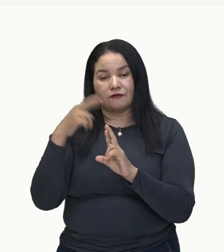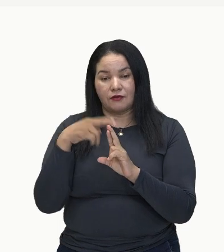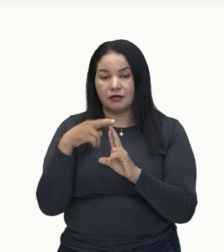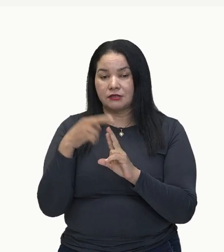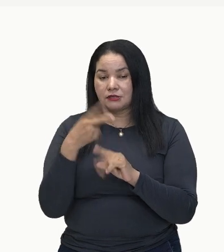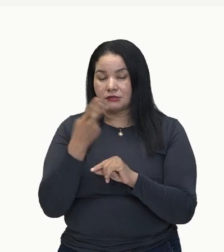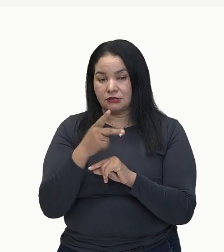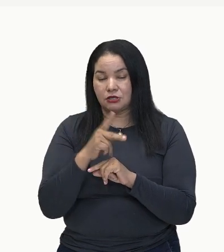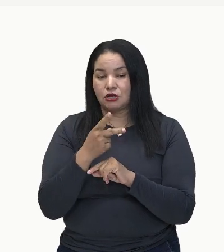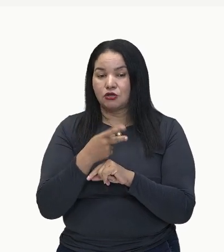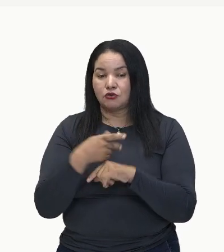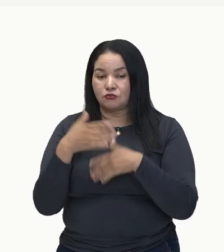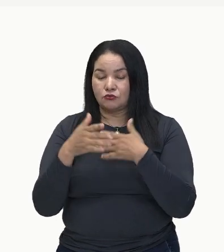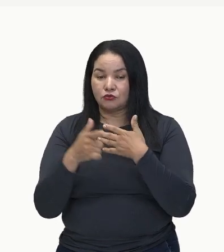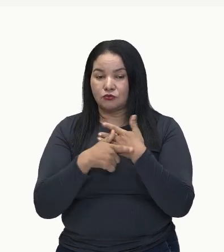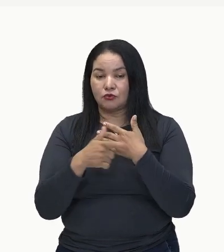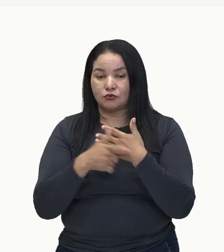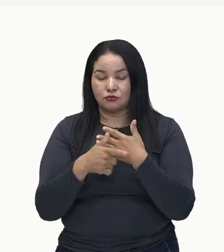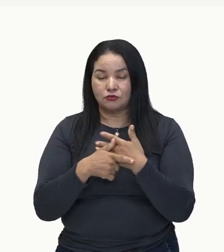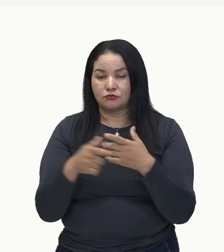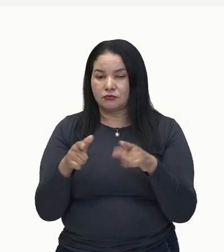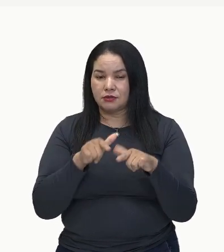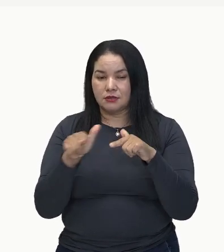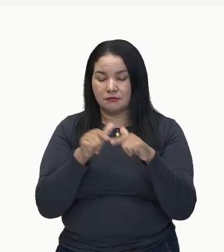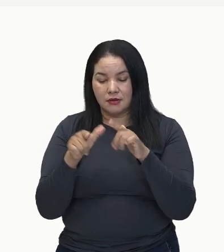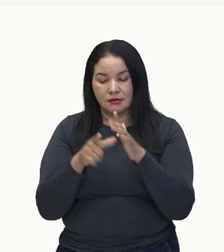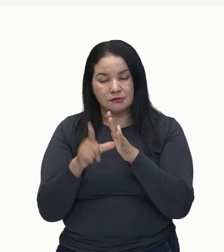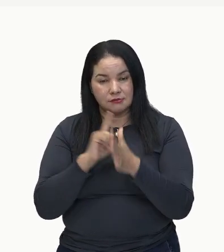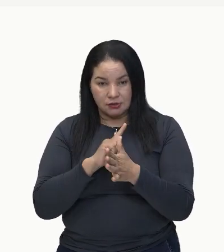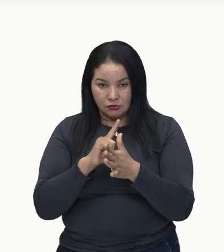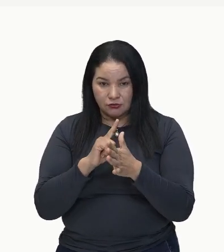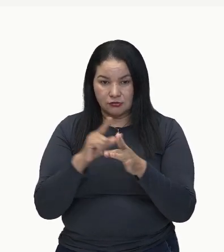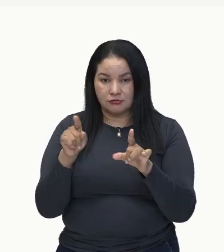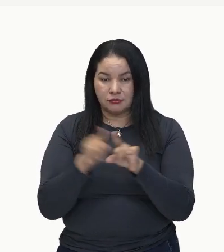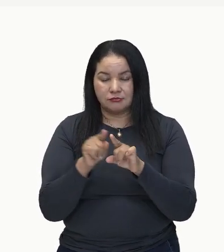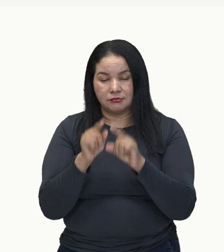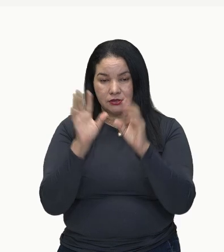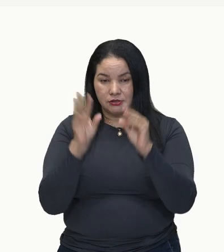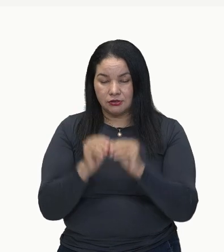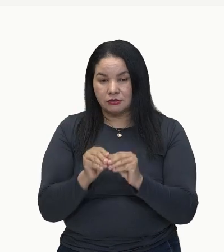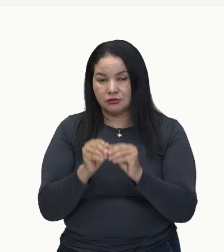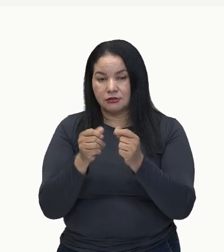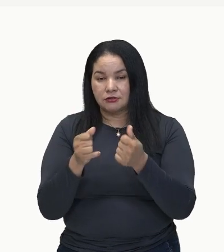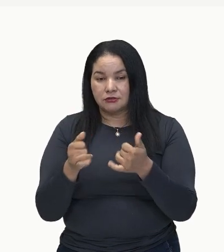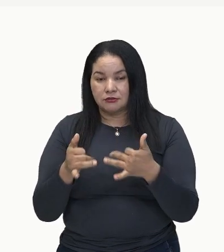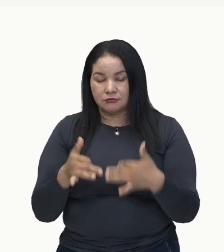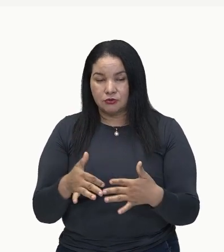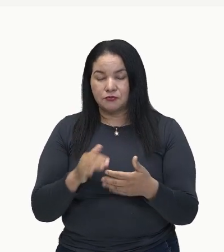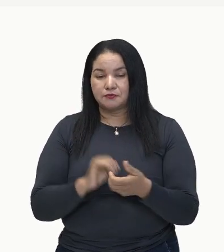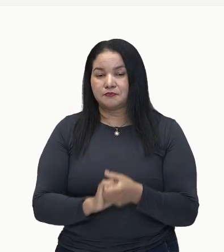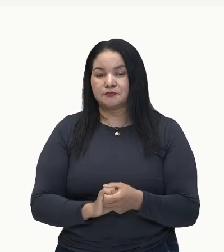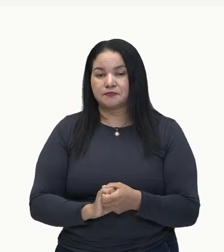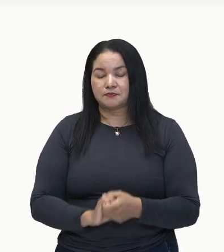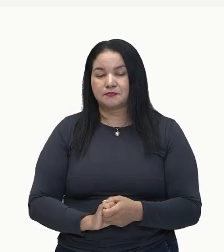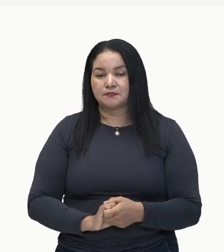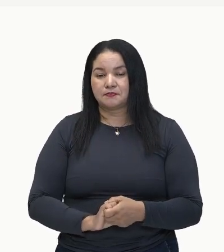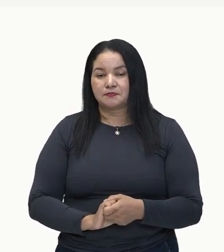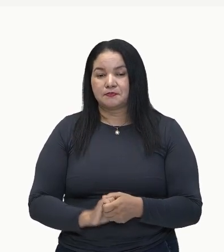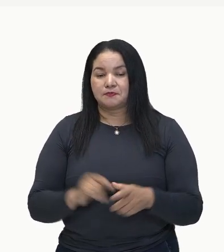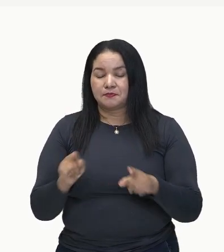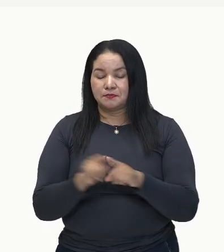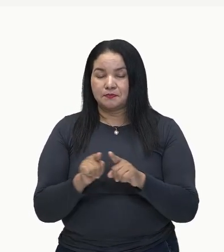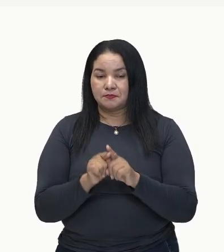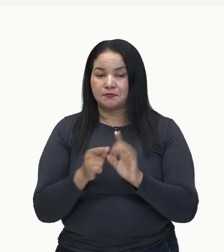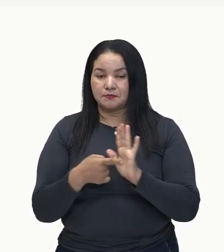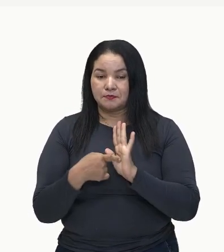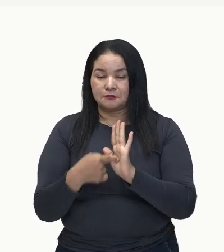os trabalhos anteriores dele, né? Nessa resenha que acabamos de ver, ele trouxe ali essas